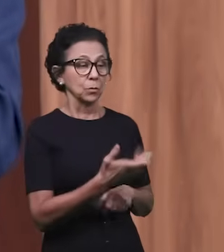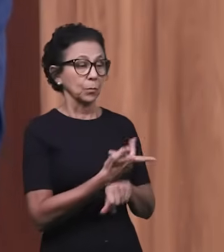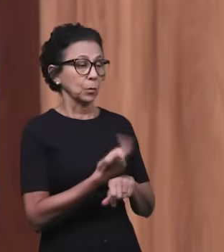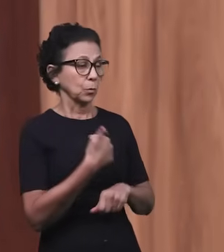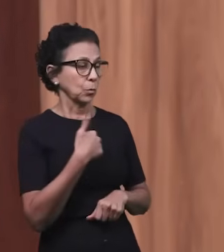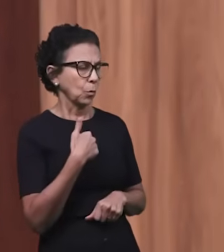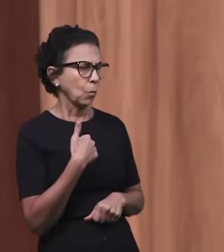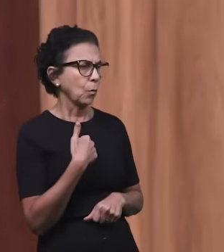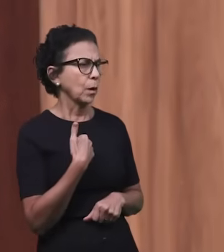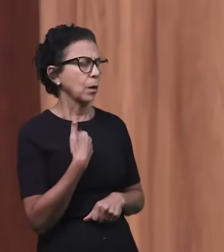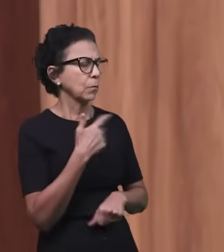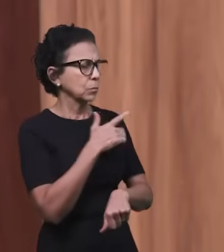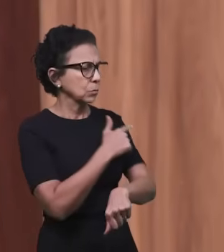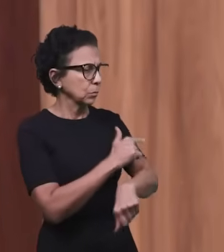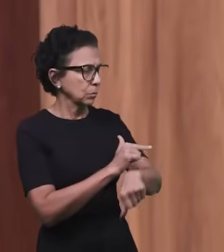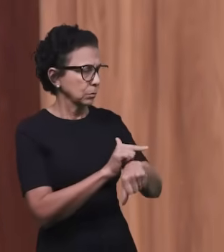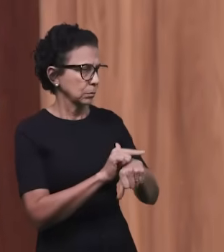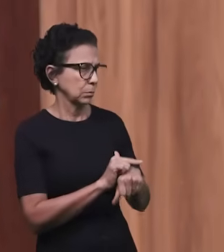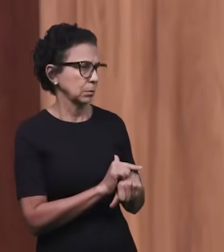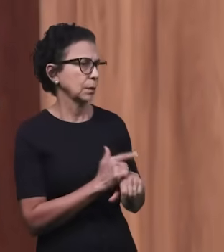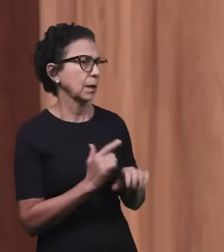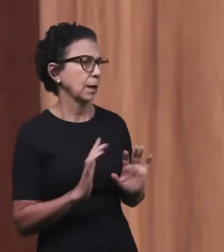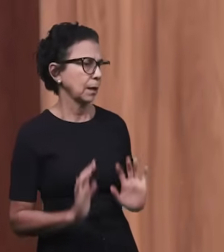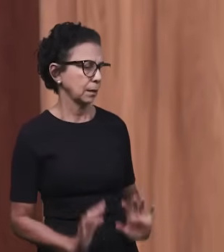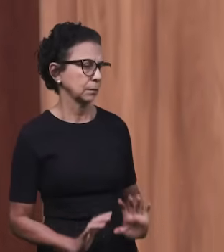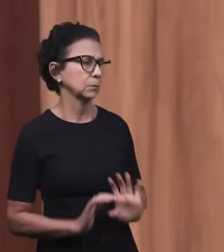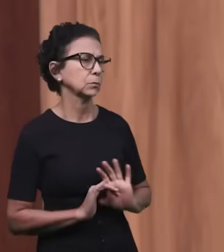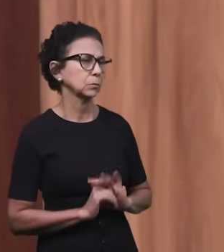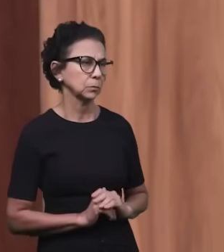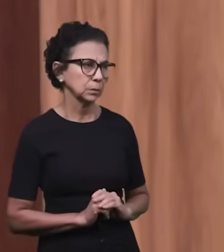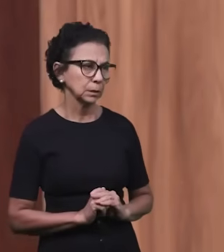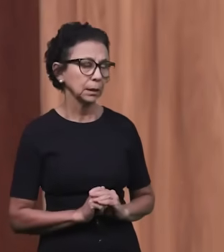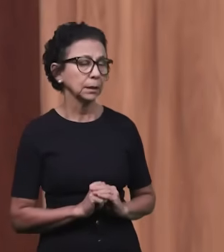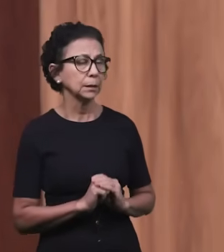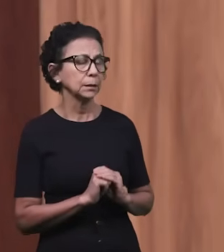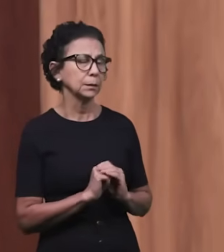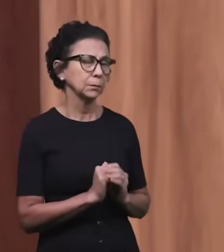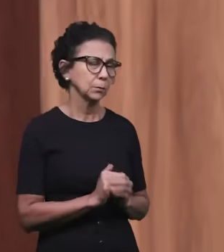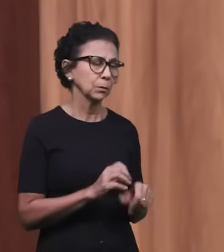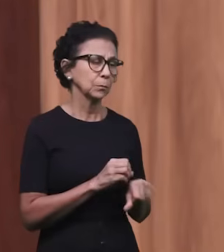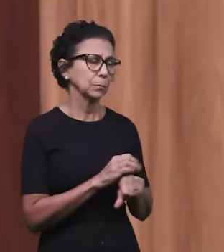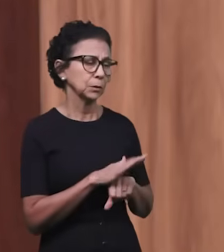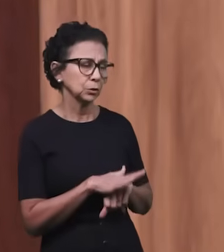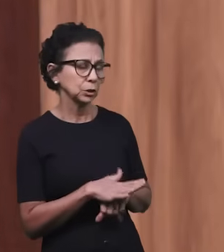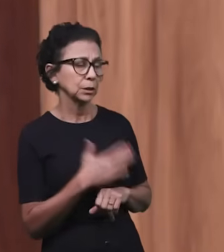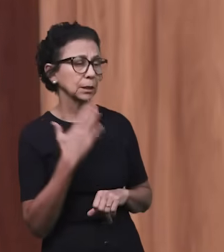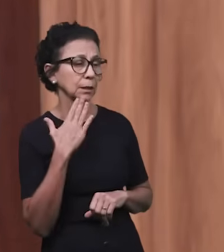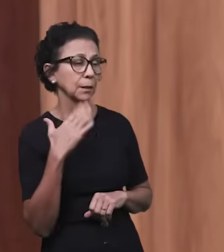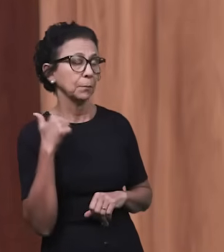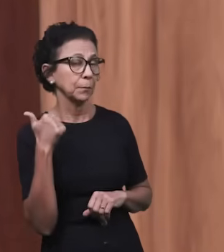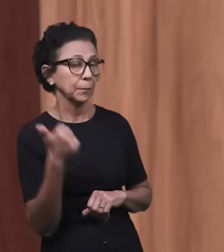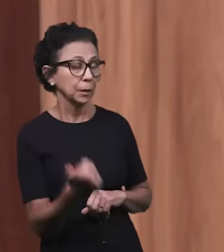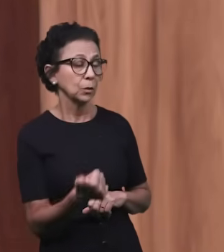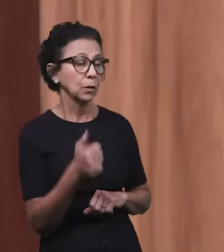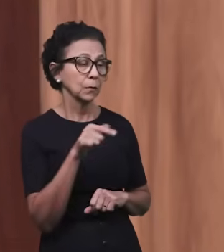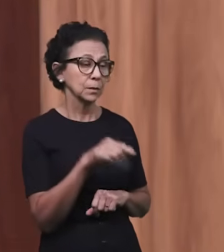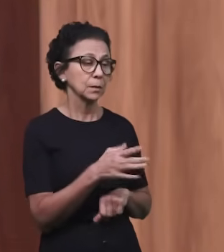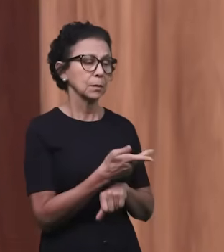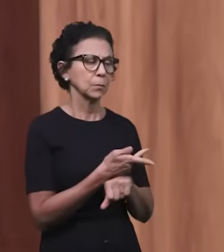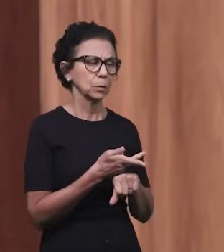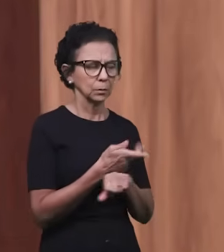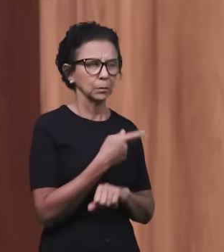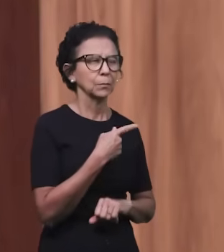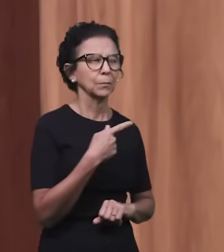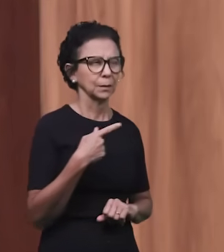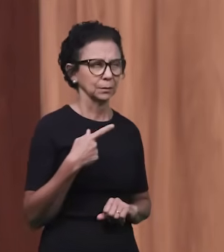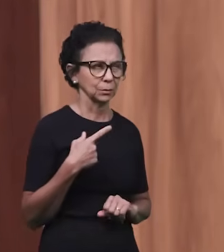Eu conduzo de forma que vai ser melhor e realmente vai ser melhor, porque